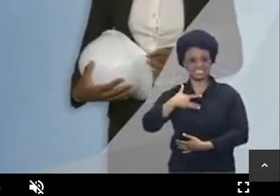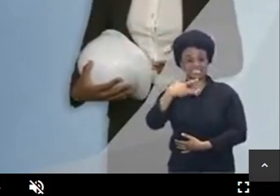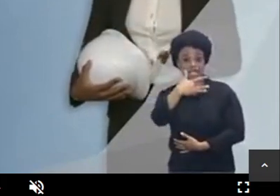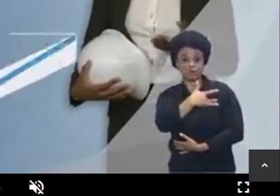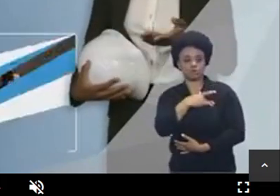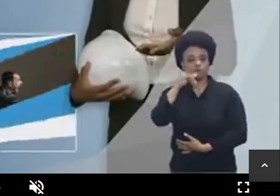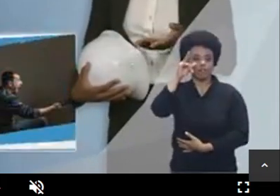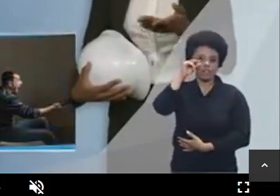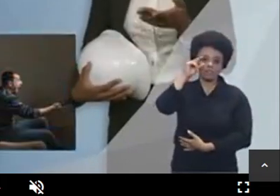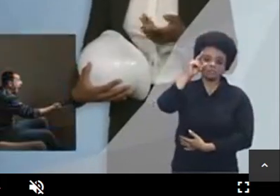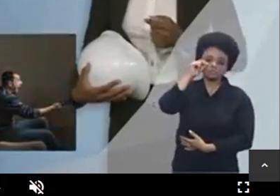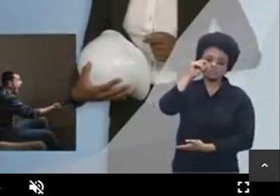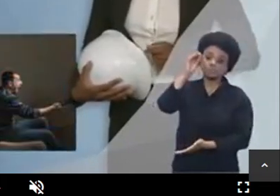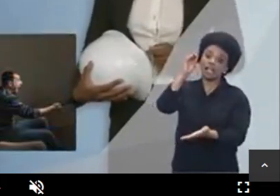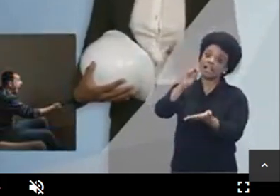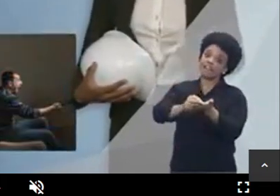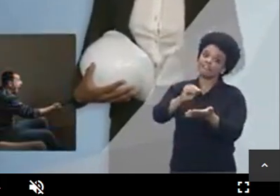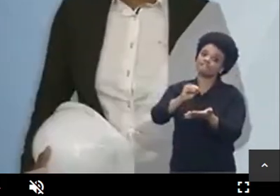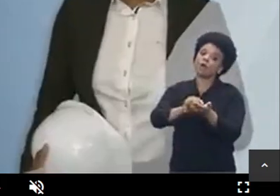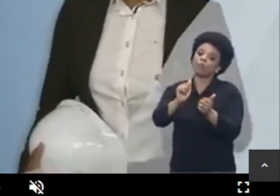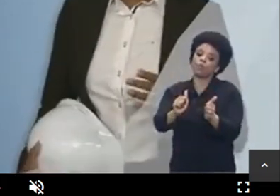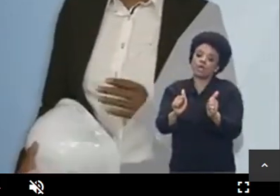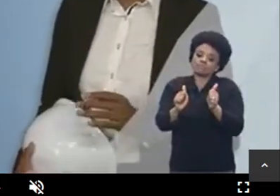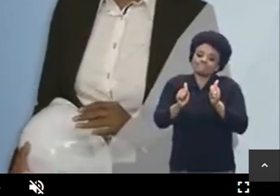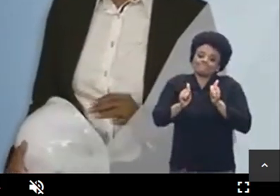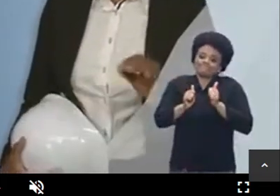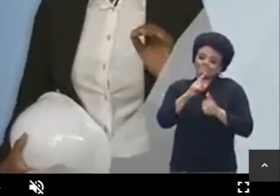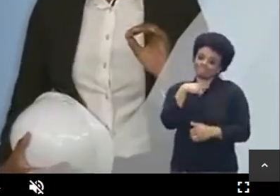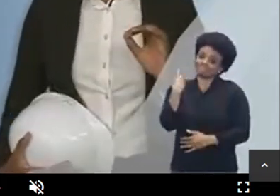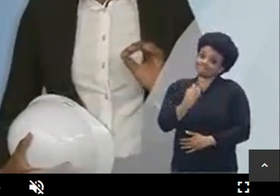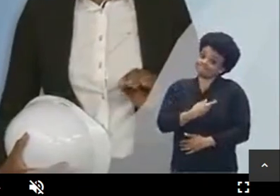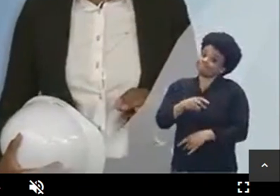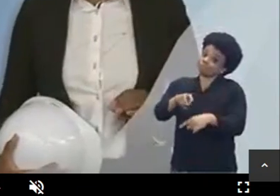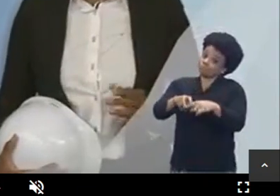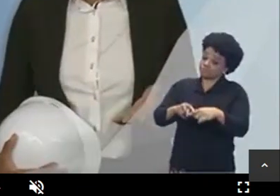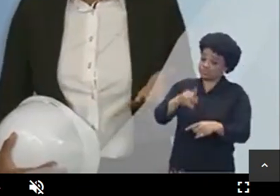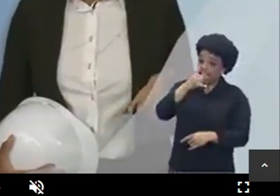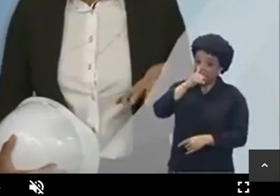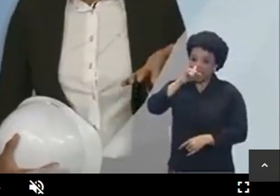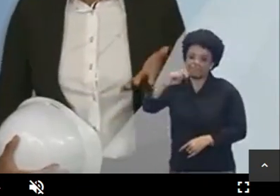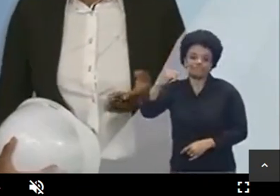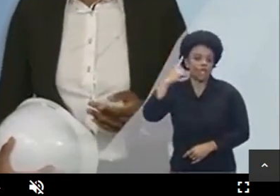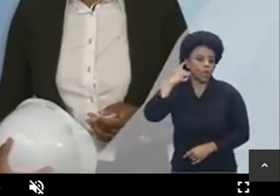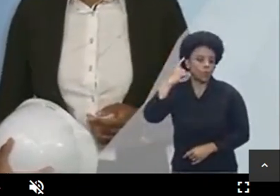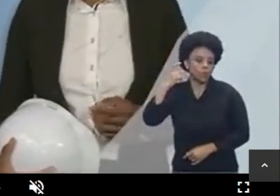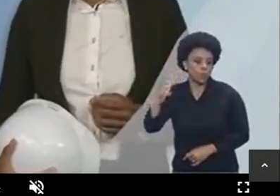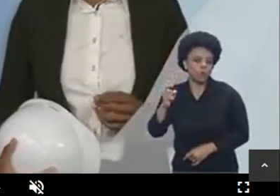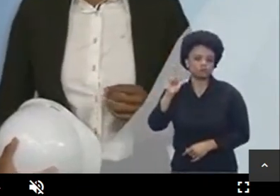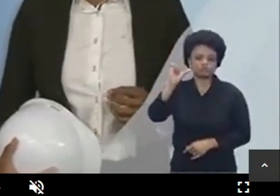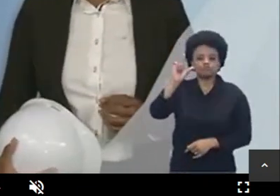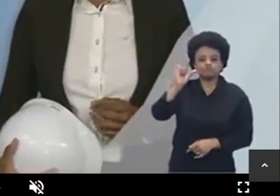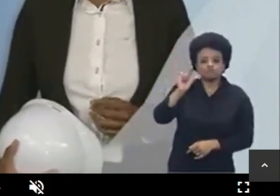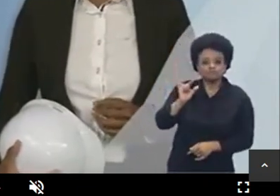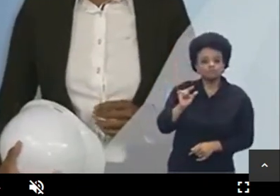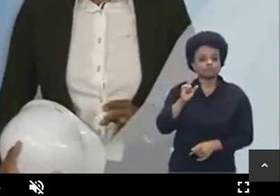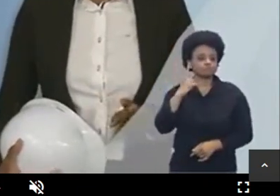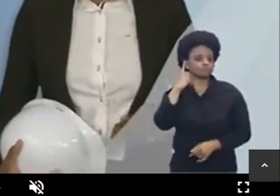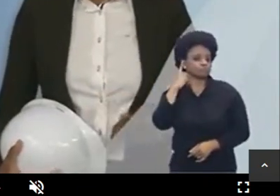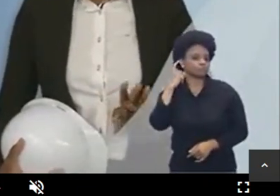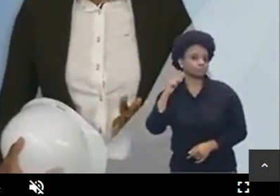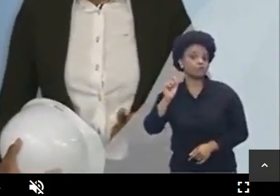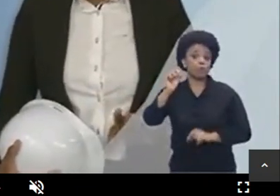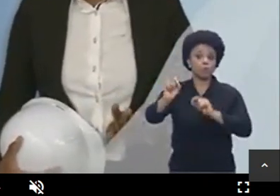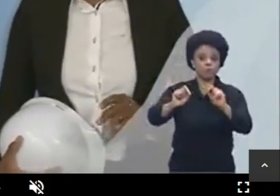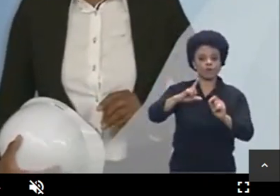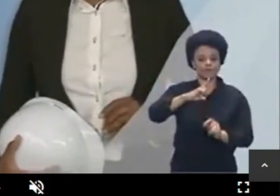sono, além da falta de privacidade. Desse modo, para evitar os ruídos ou ainda atenuá-los em casos específicos,